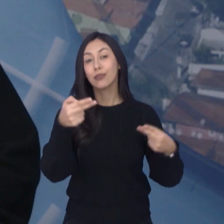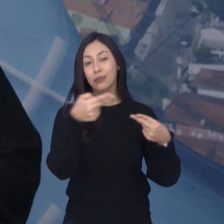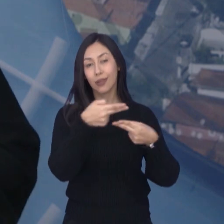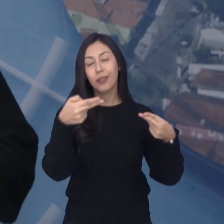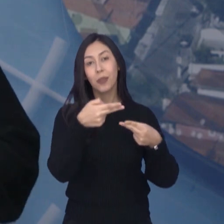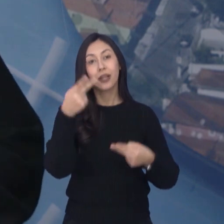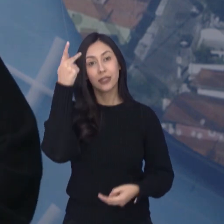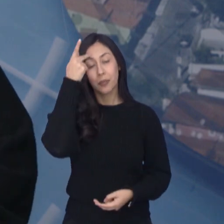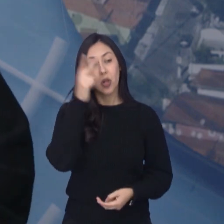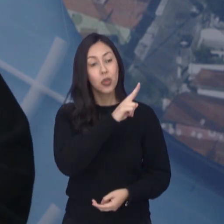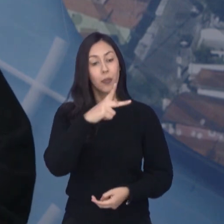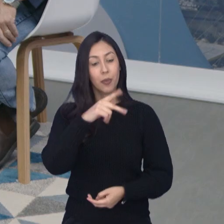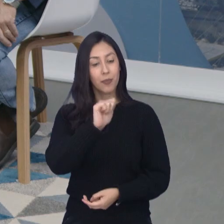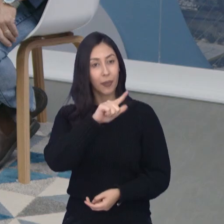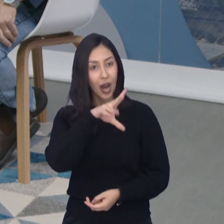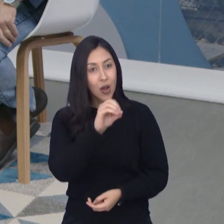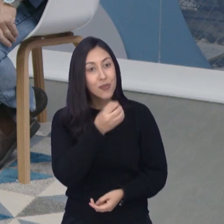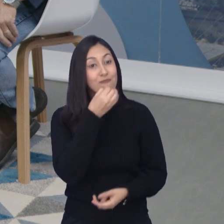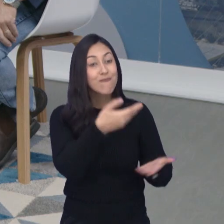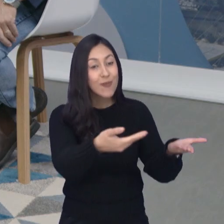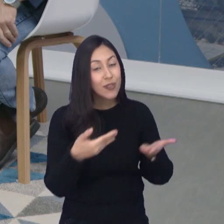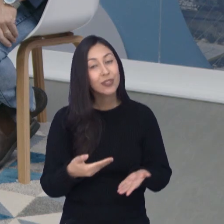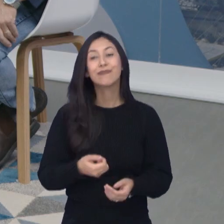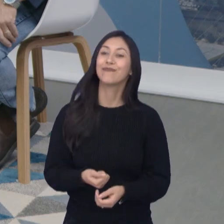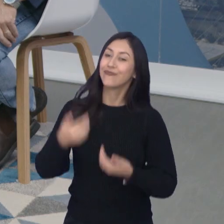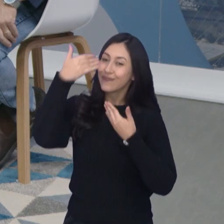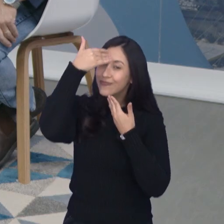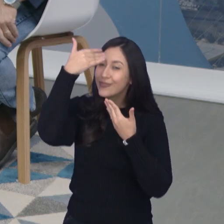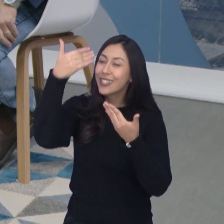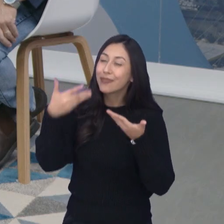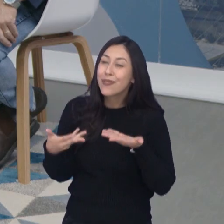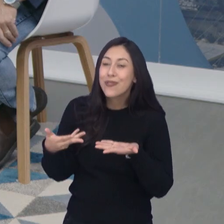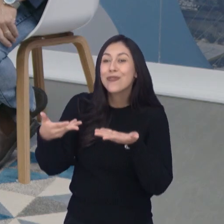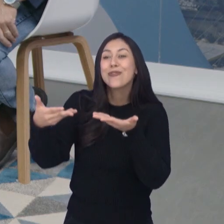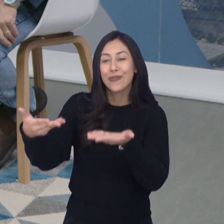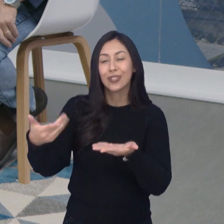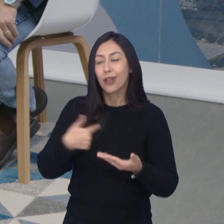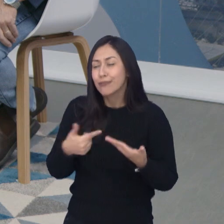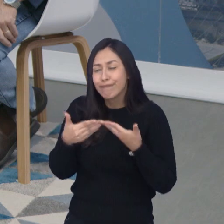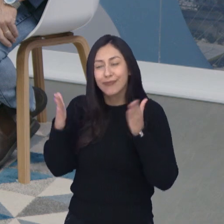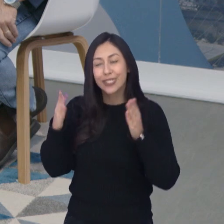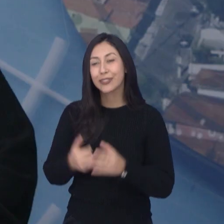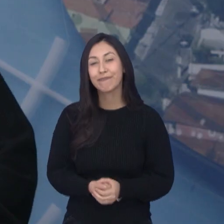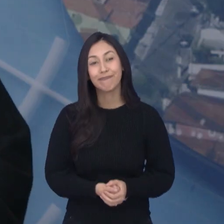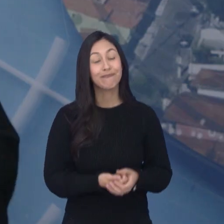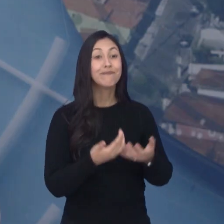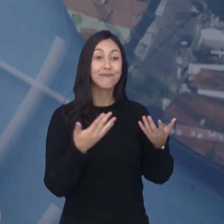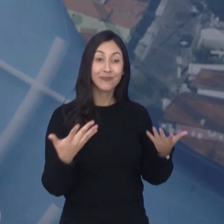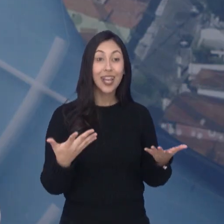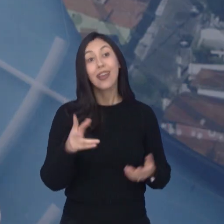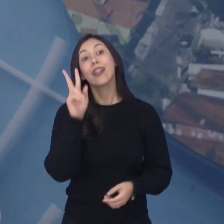Paulo, Paulo Sereda. Seja muito bem-vindo, Paulo. Muito obrigado pelo convite e à disposição de vocês. É isso.